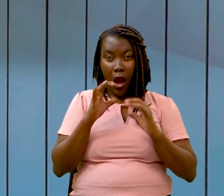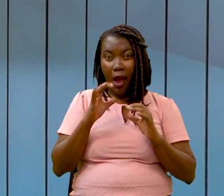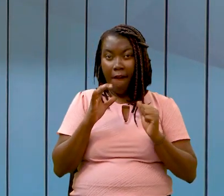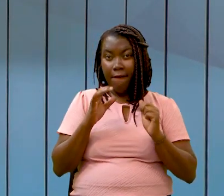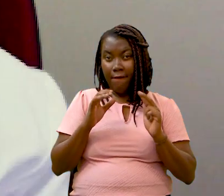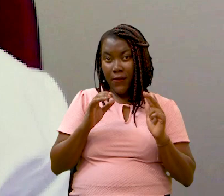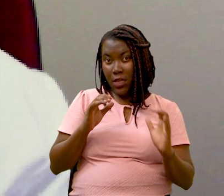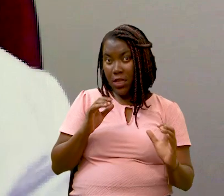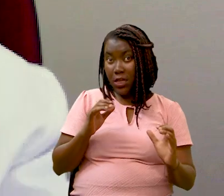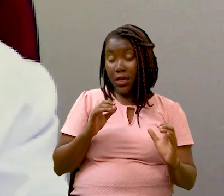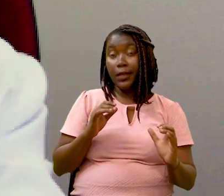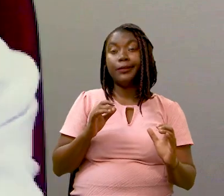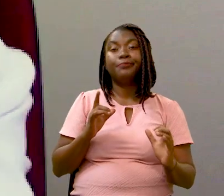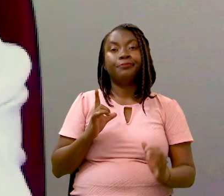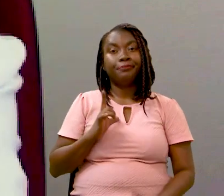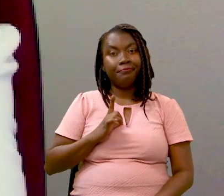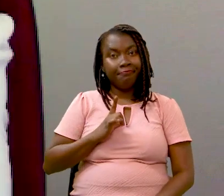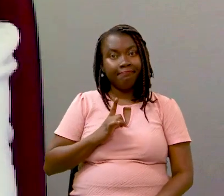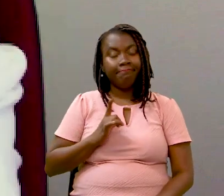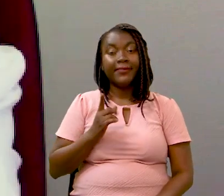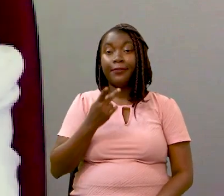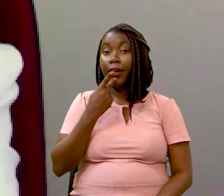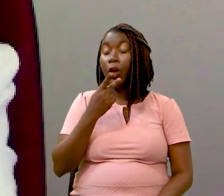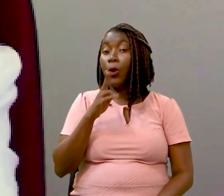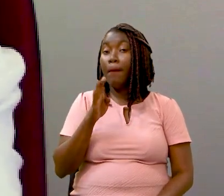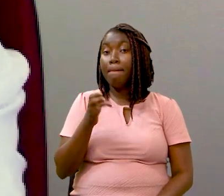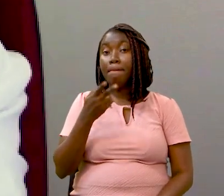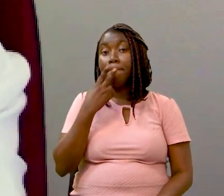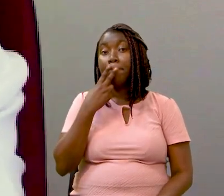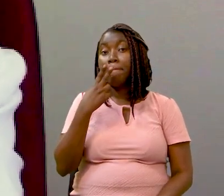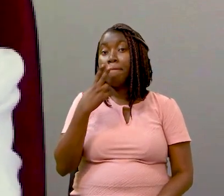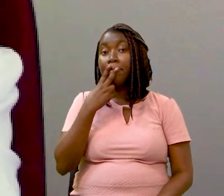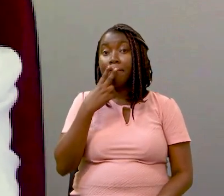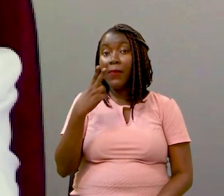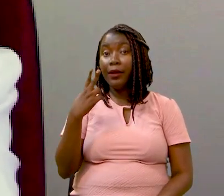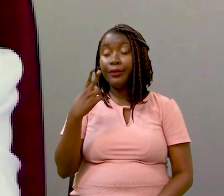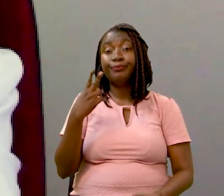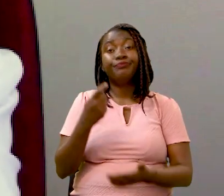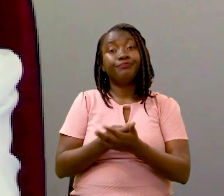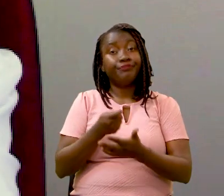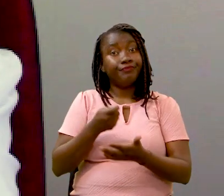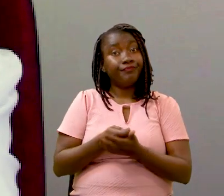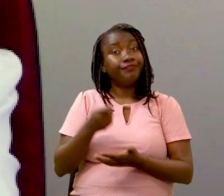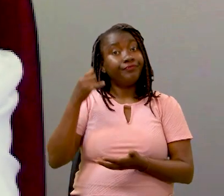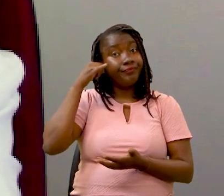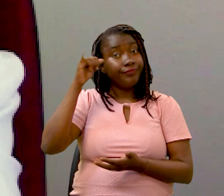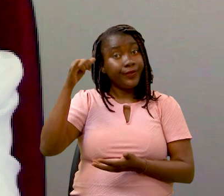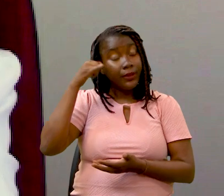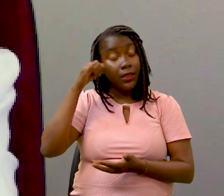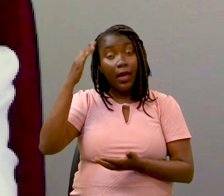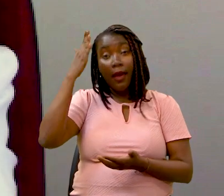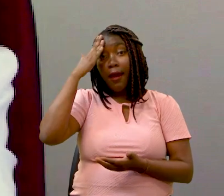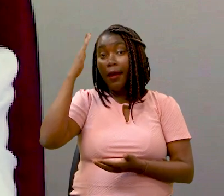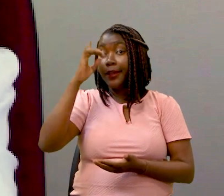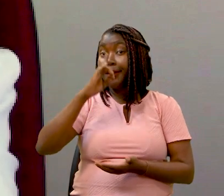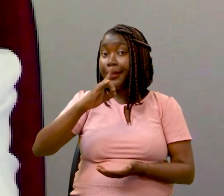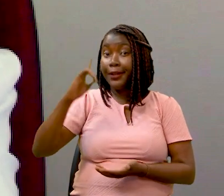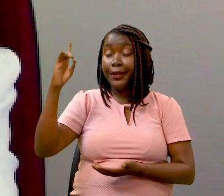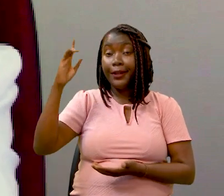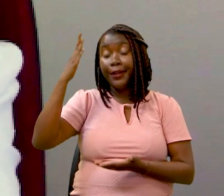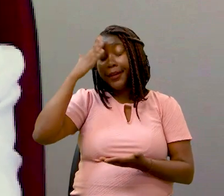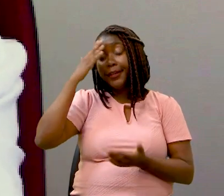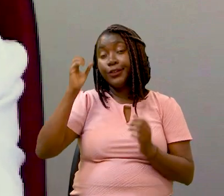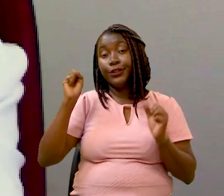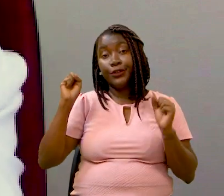AVC? Tem, tem. Olha, você falou bem, o cigarro, né? Cigarro é outra coisa que tem que ser evitada, não é?